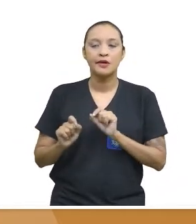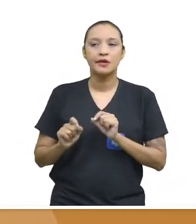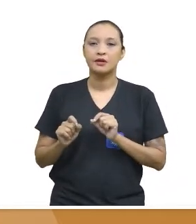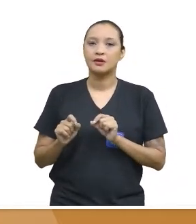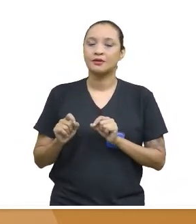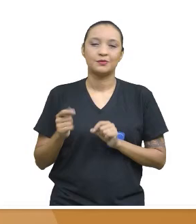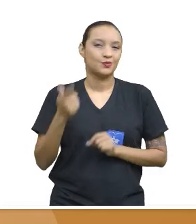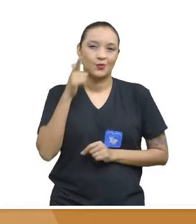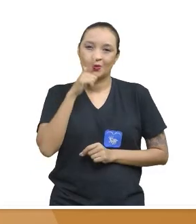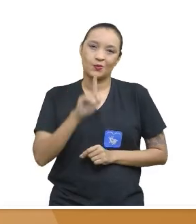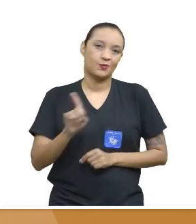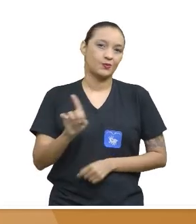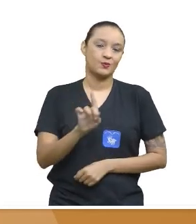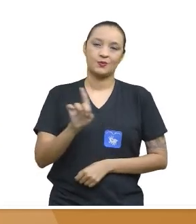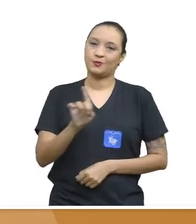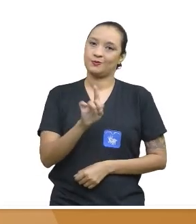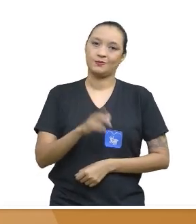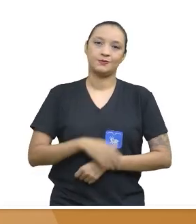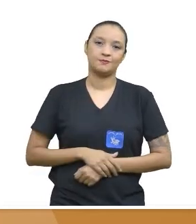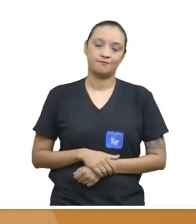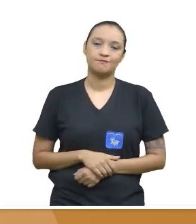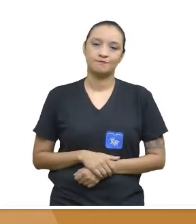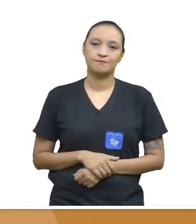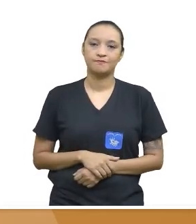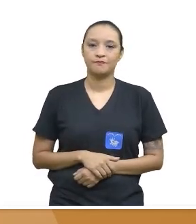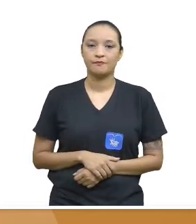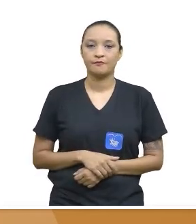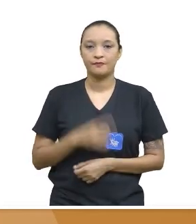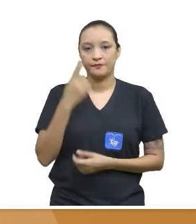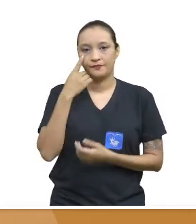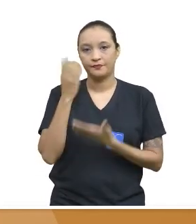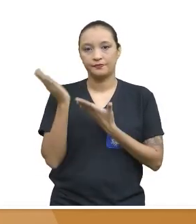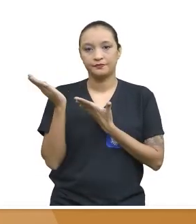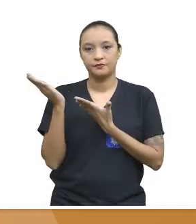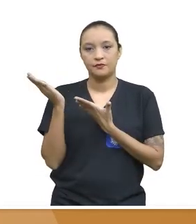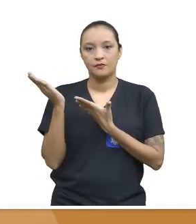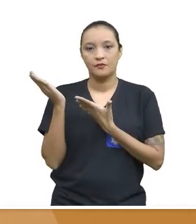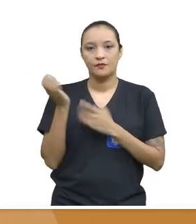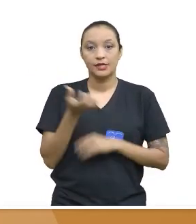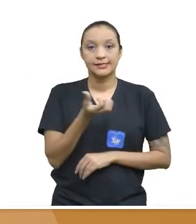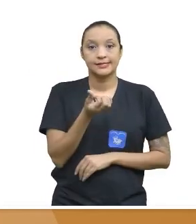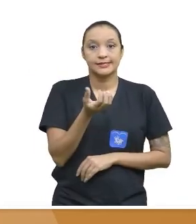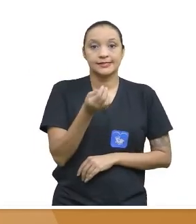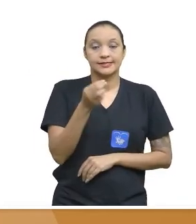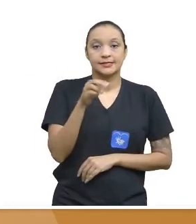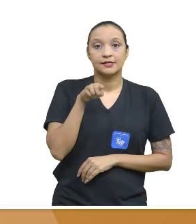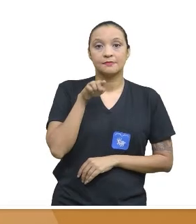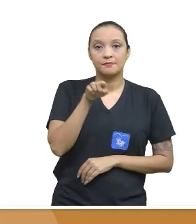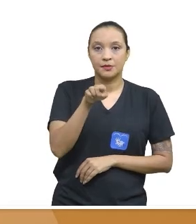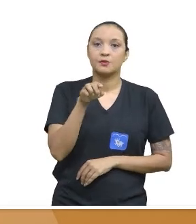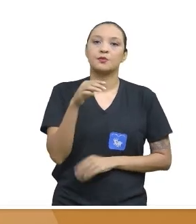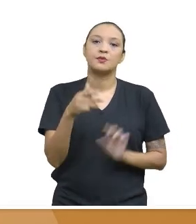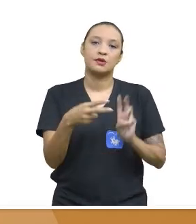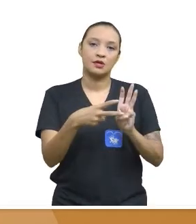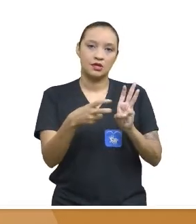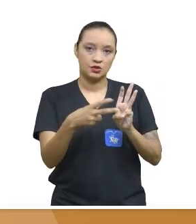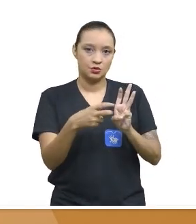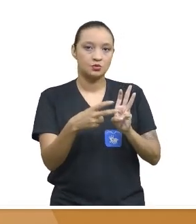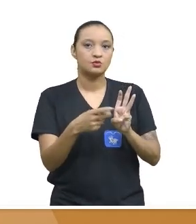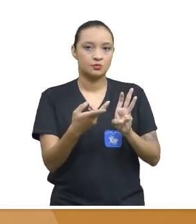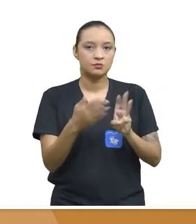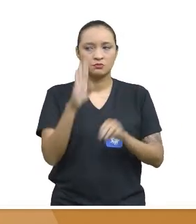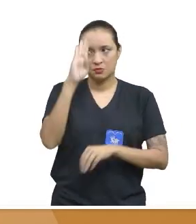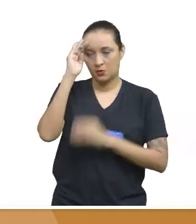efetivadas, não vai ser vitoriosa. E aqui, olha, 60 mil índios dirigidos pelo Tupac